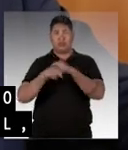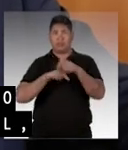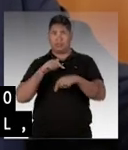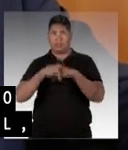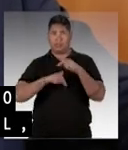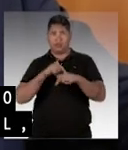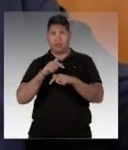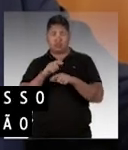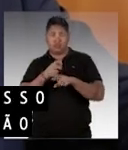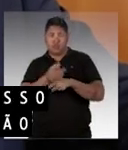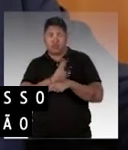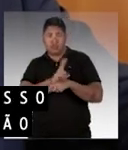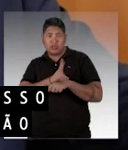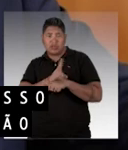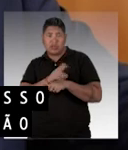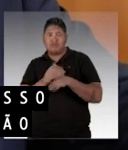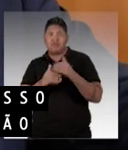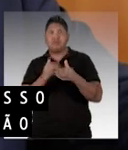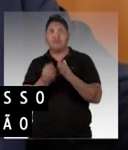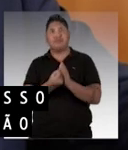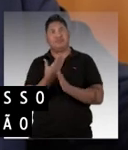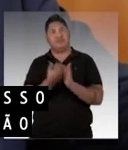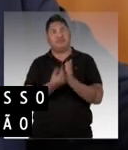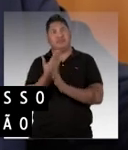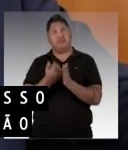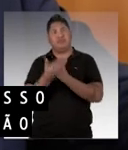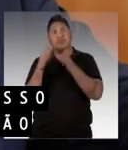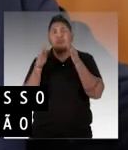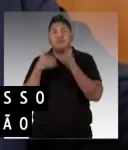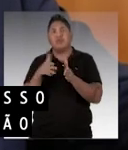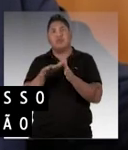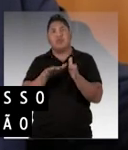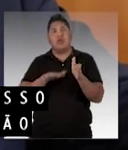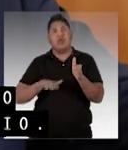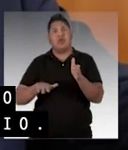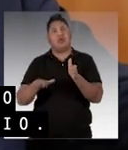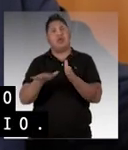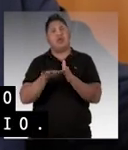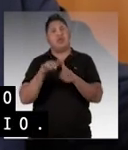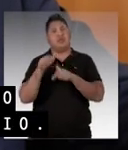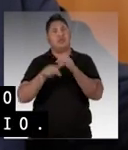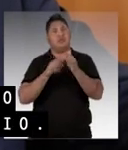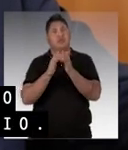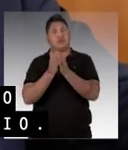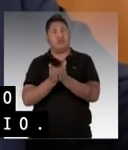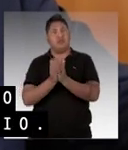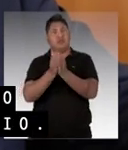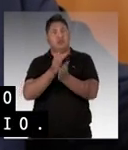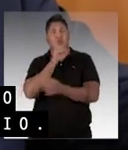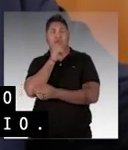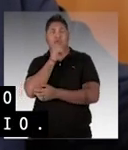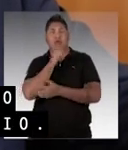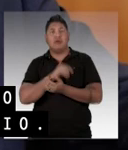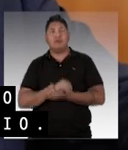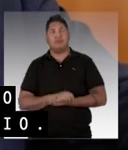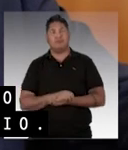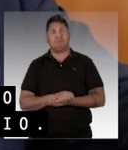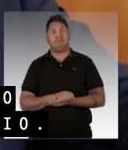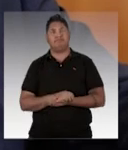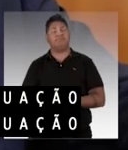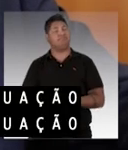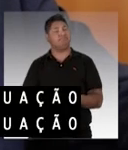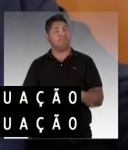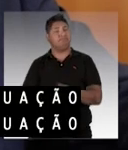laboral, fiscalização do processo produtivo e da atuação no campo do trabalho portuário e aquaviário,